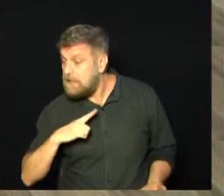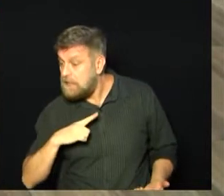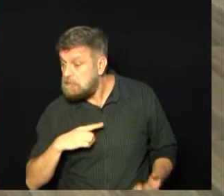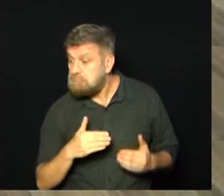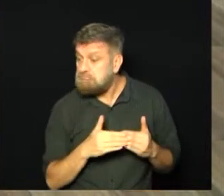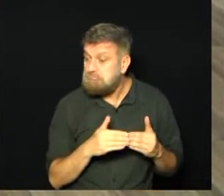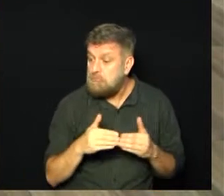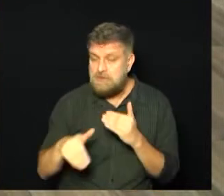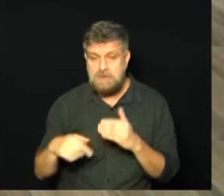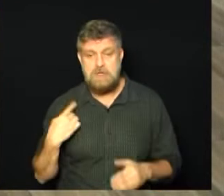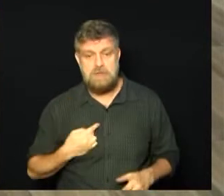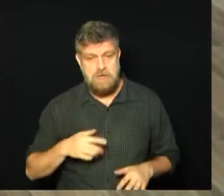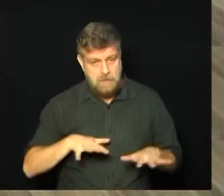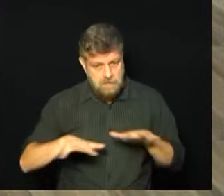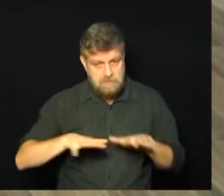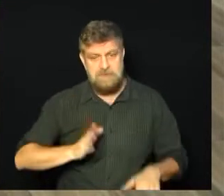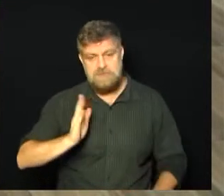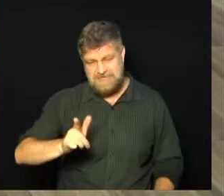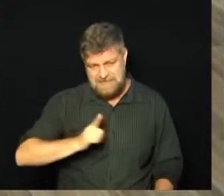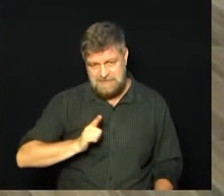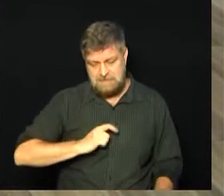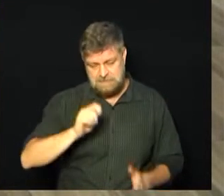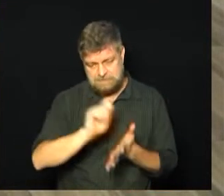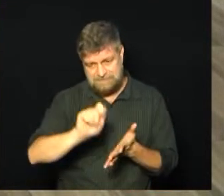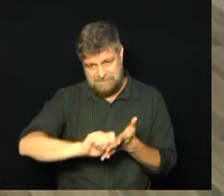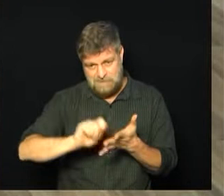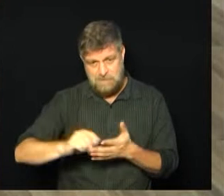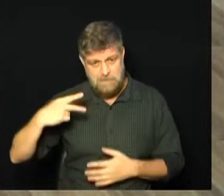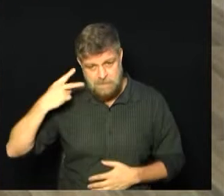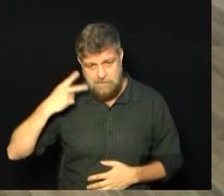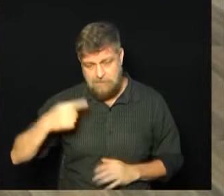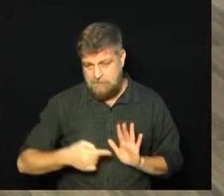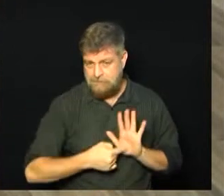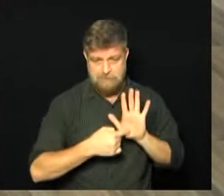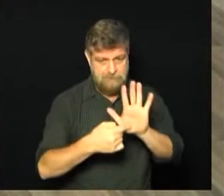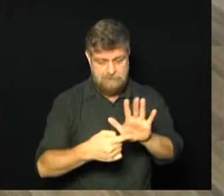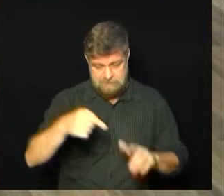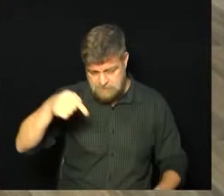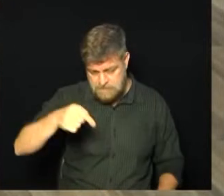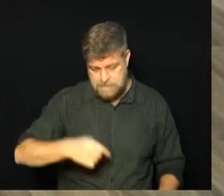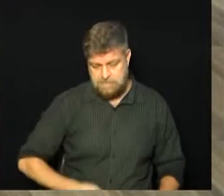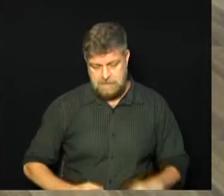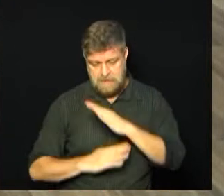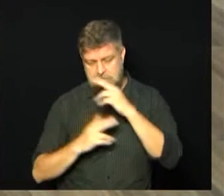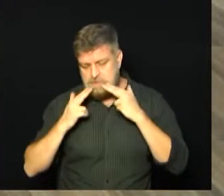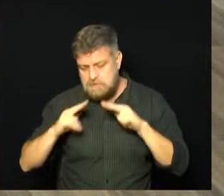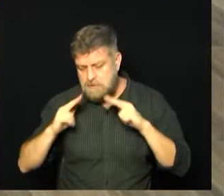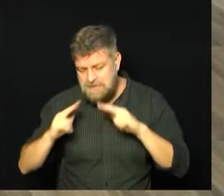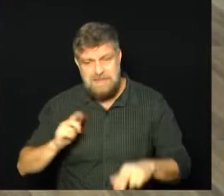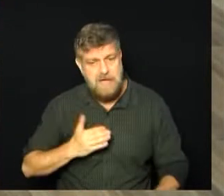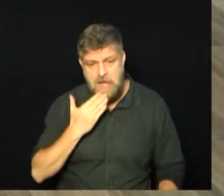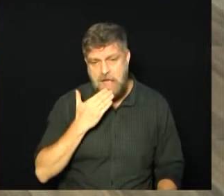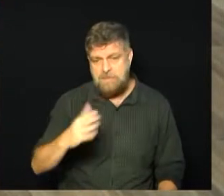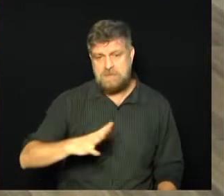inclusive, várias movimentações aqui, são indicações de parlamentares, já mostramos aqui no Notícias do Legislativo, pedindo para